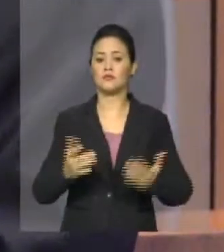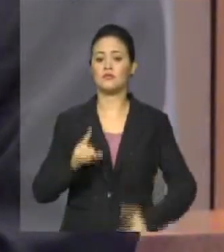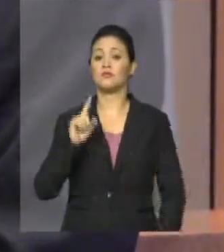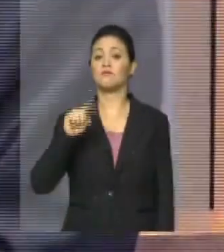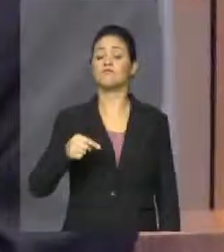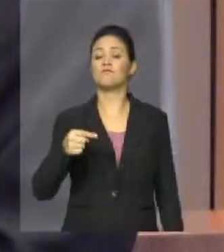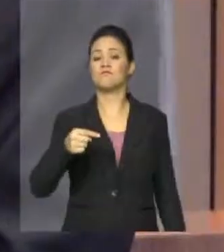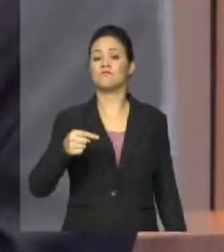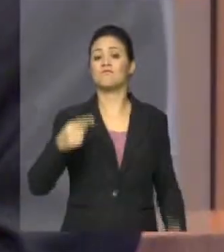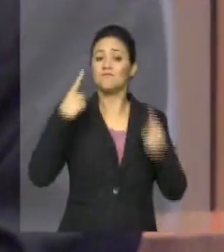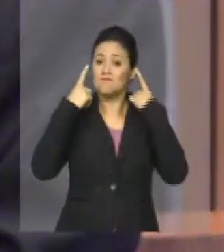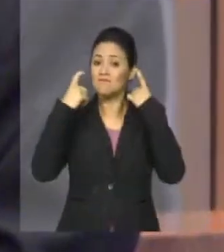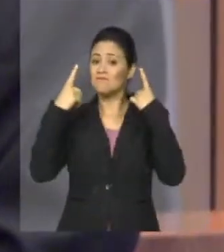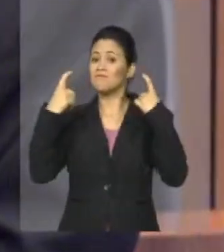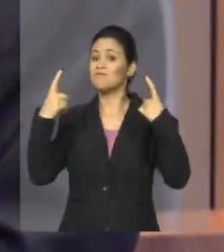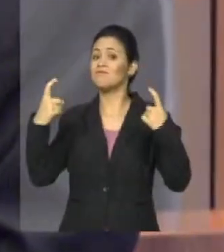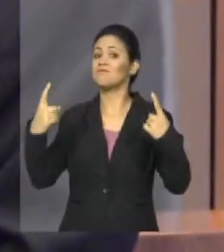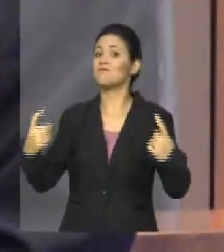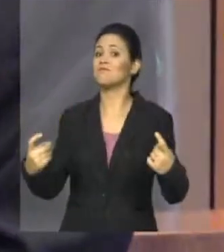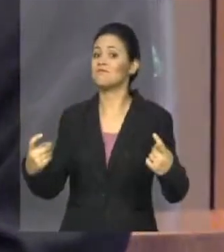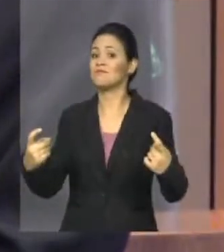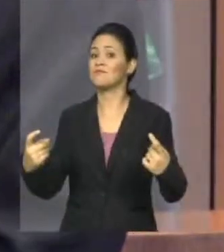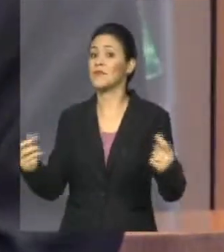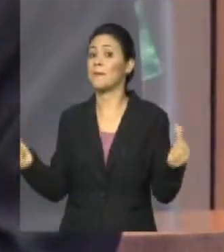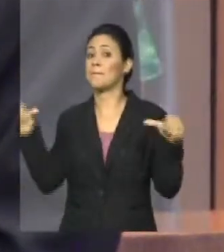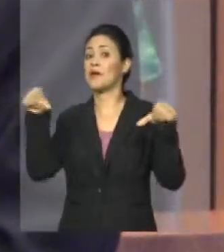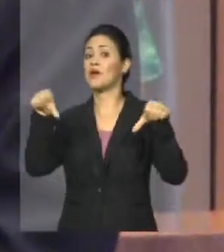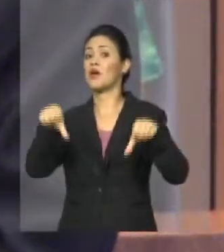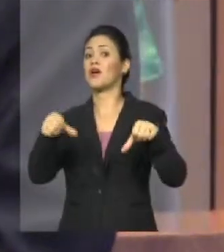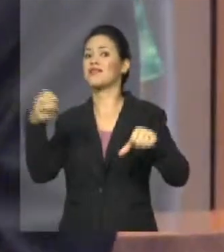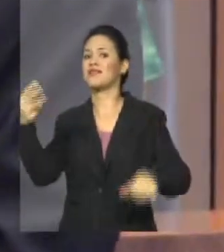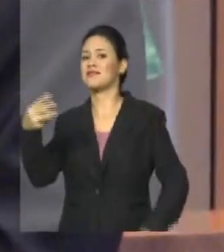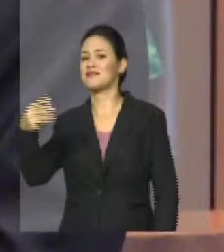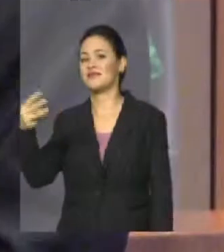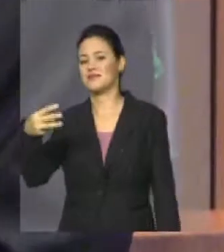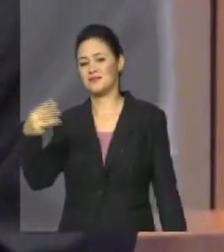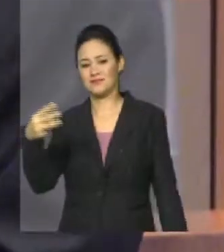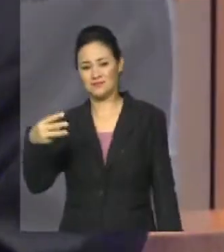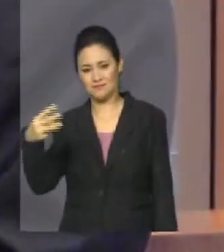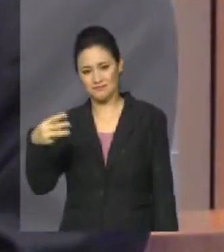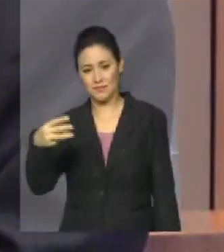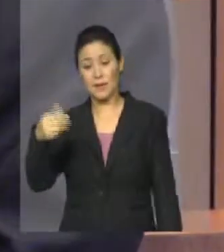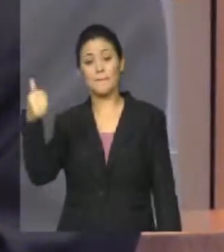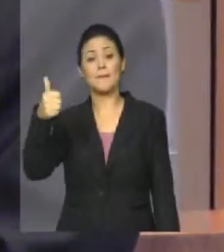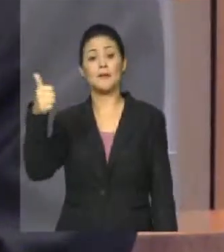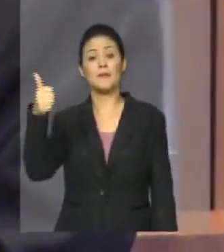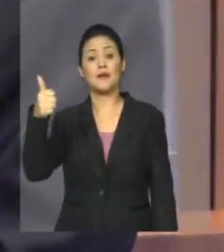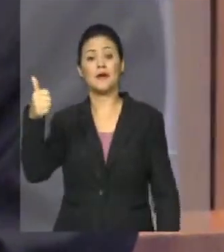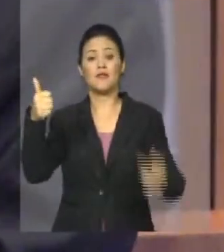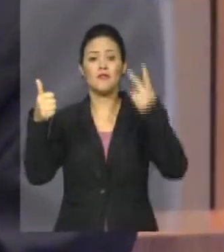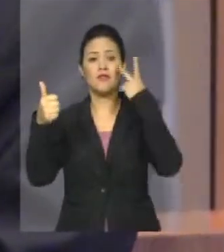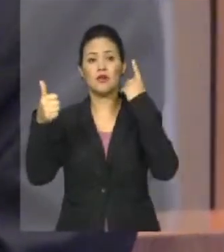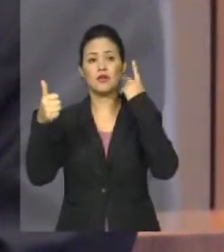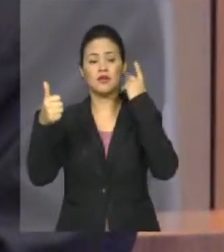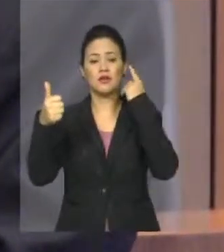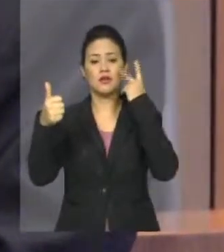mais violenta do Brasil, estando à nossa frente Fortaleza e Maceió.